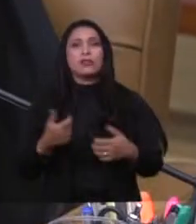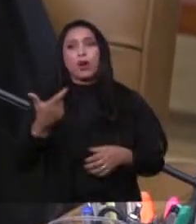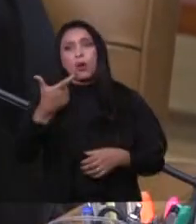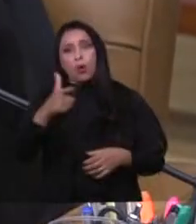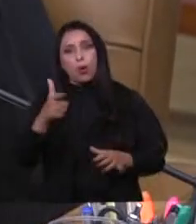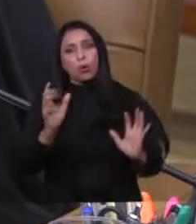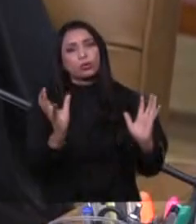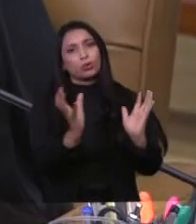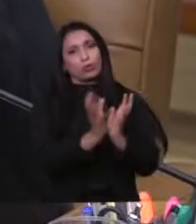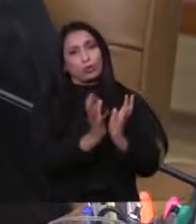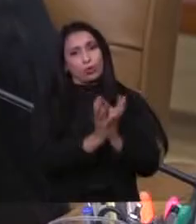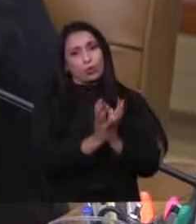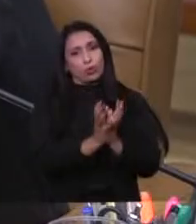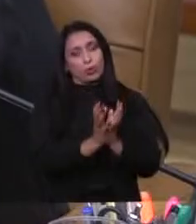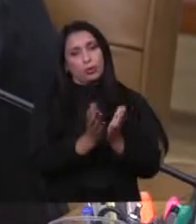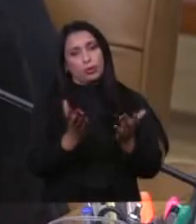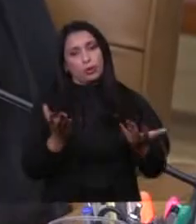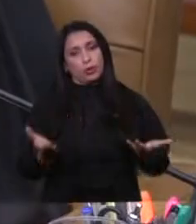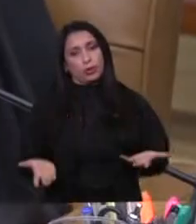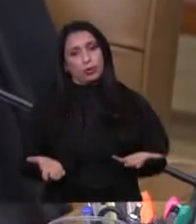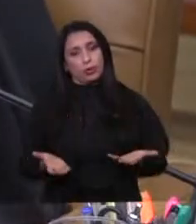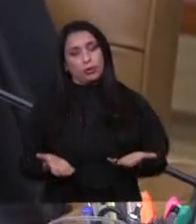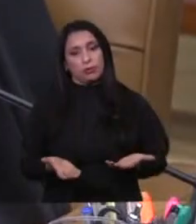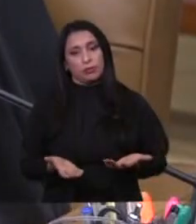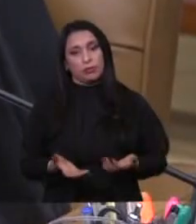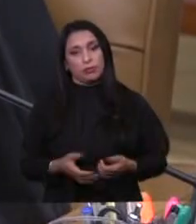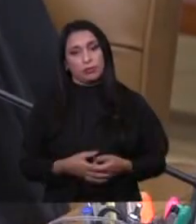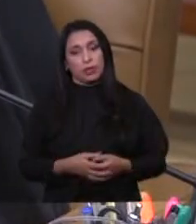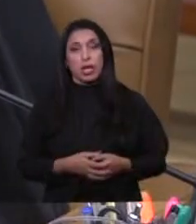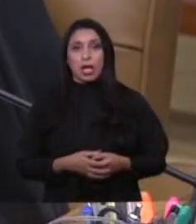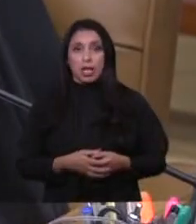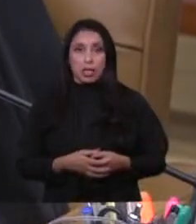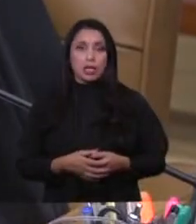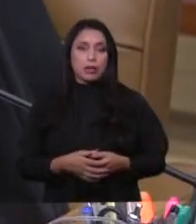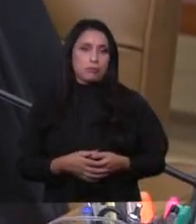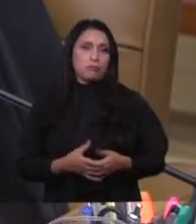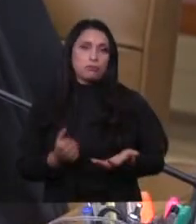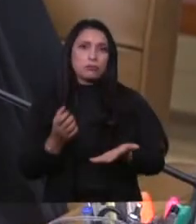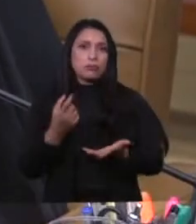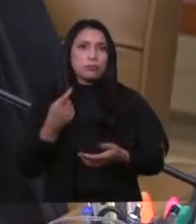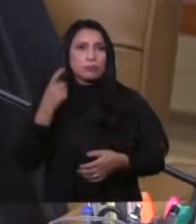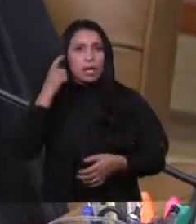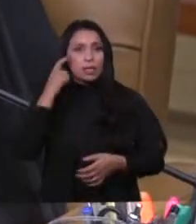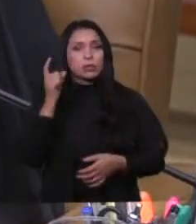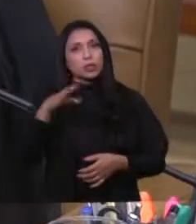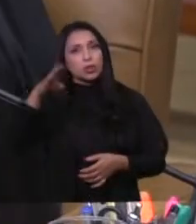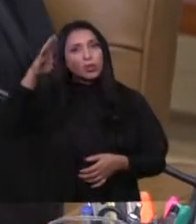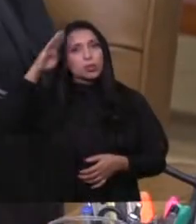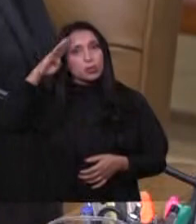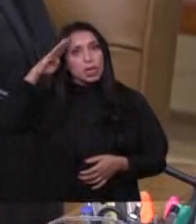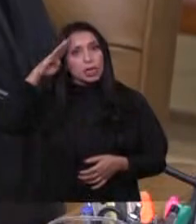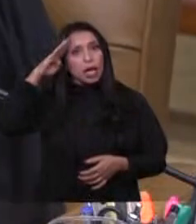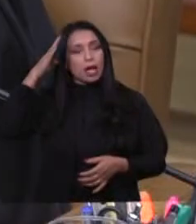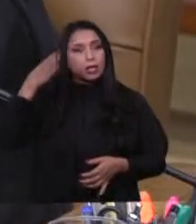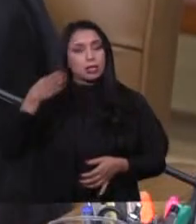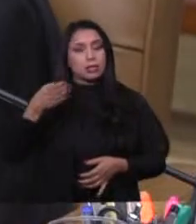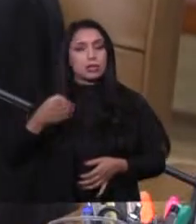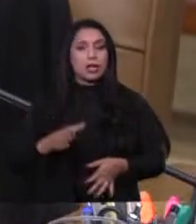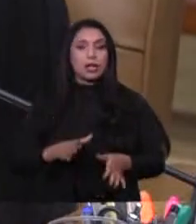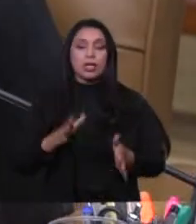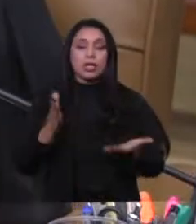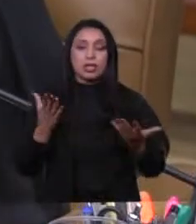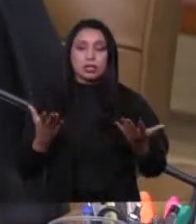forças, basicamente dos militares. Então, mesmo aqueles